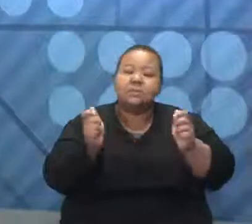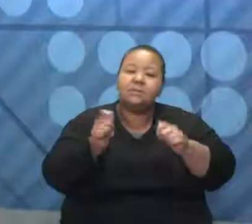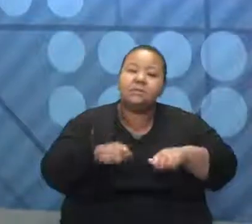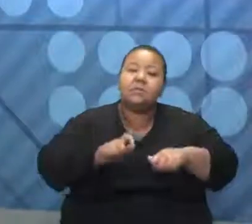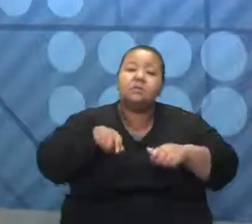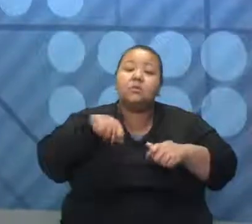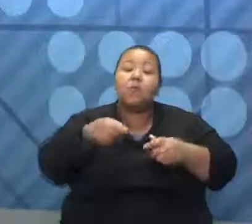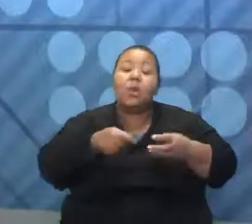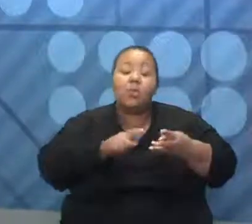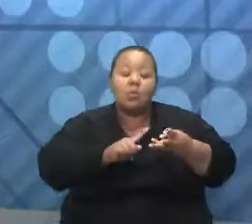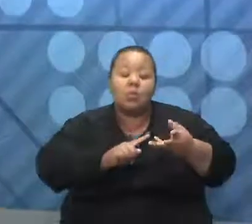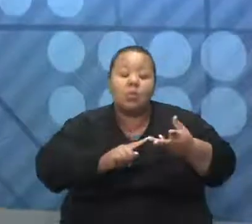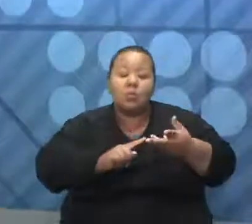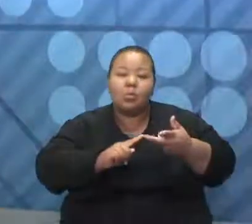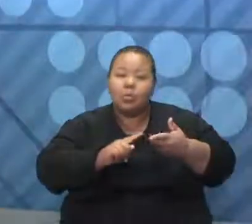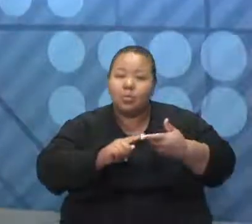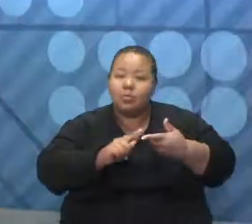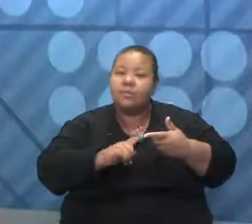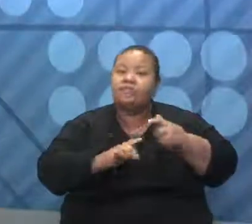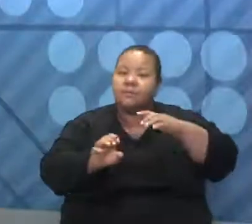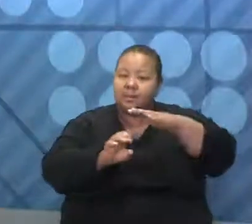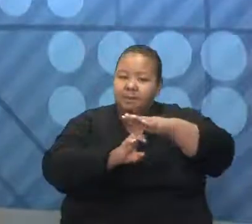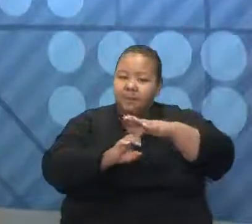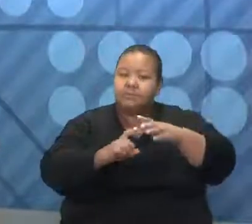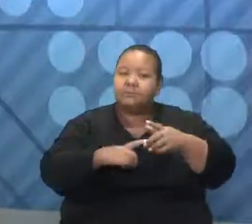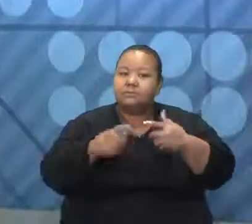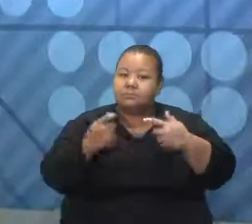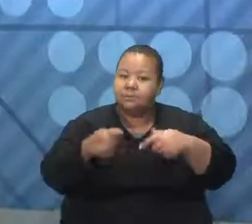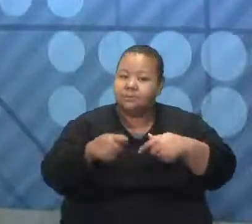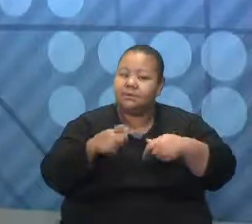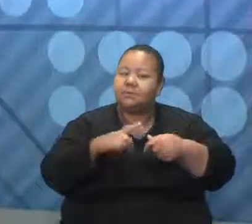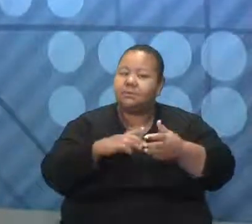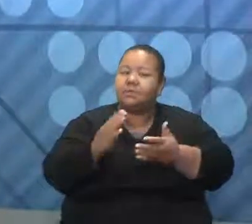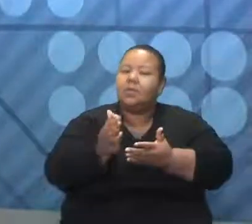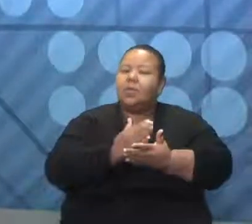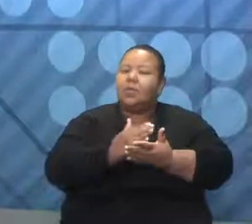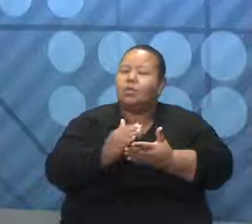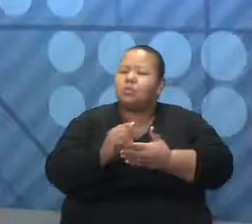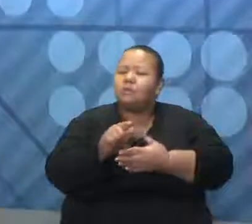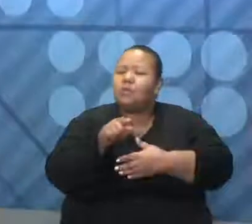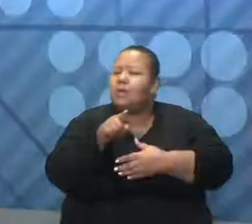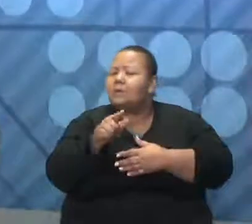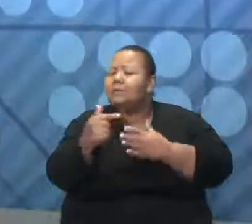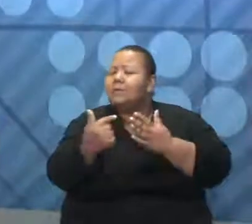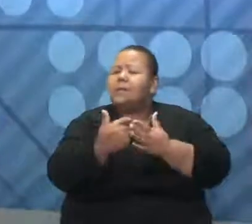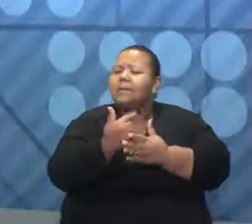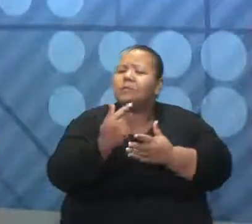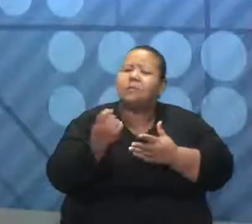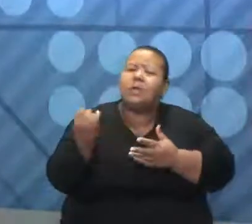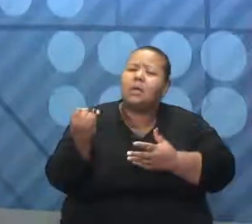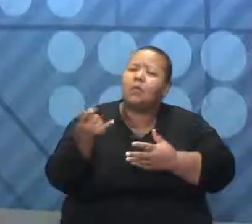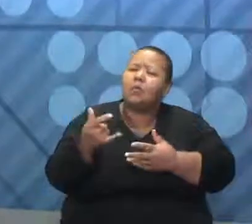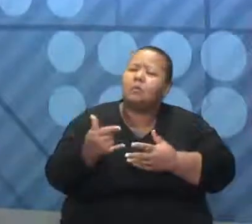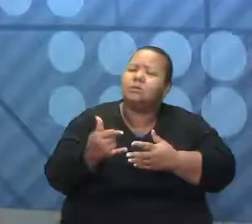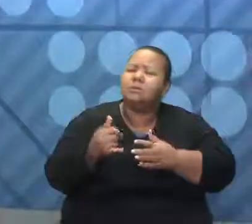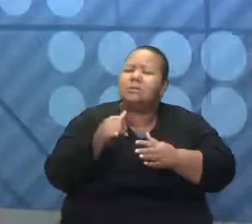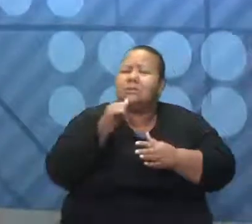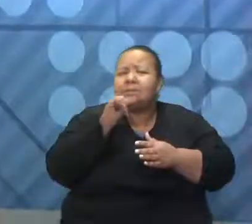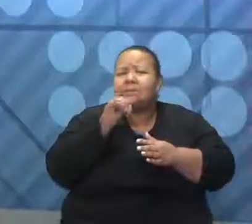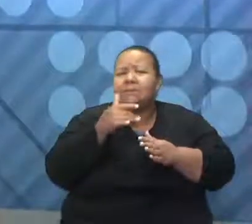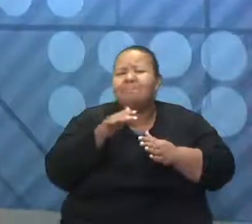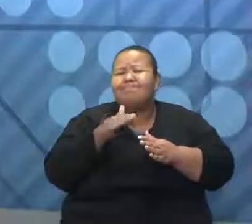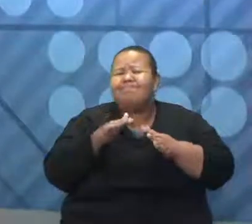É importante sim que a empresa tenha pelo menos alguns indicadores. Aí você me pergunta quantos? Olha, de cara, assim, no mínimo uns